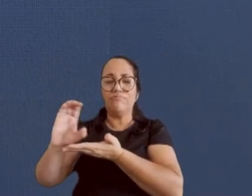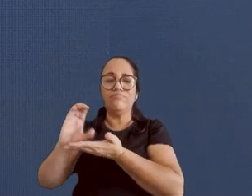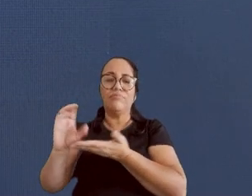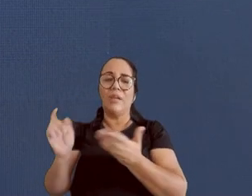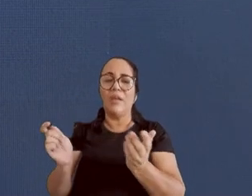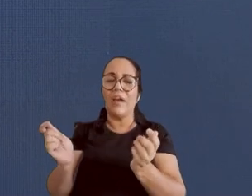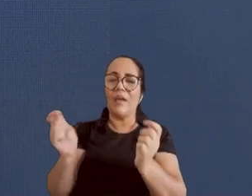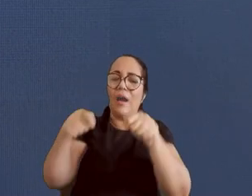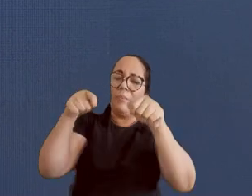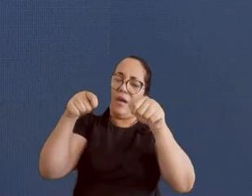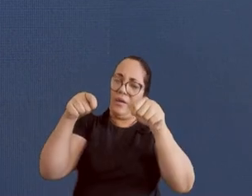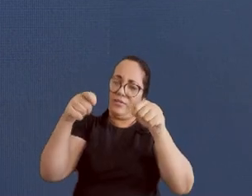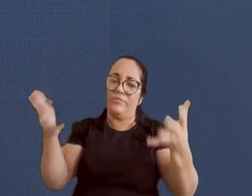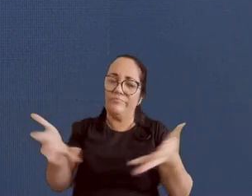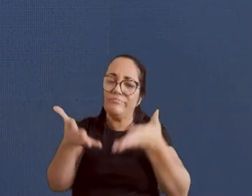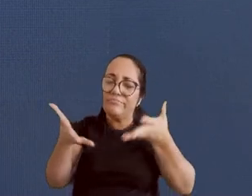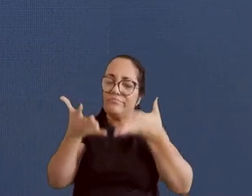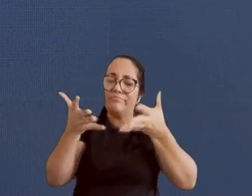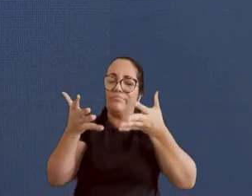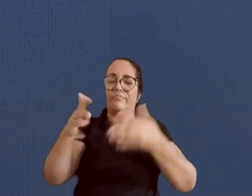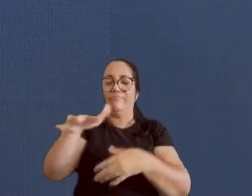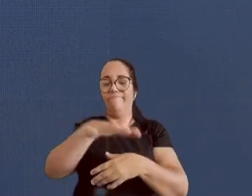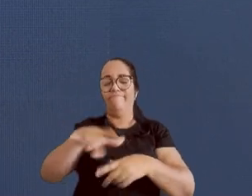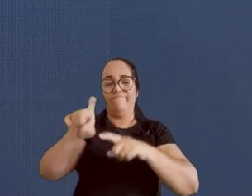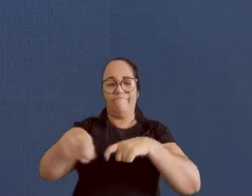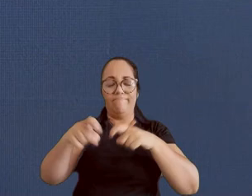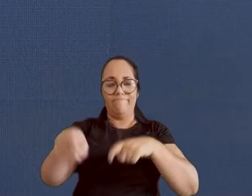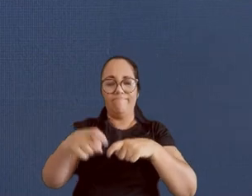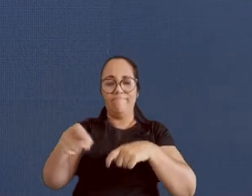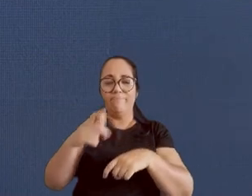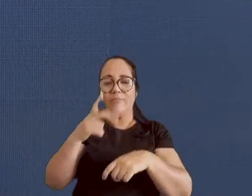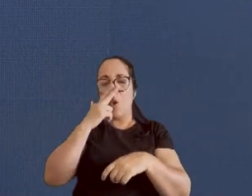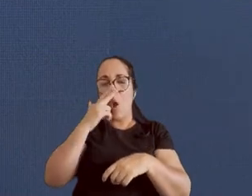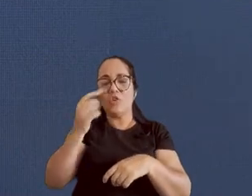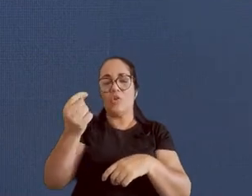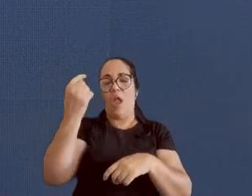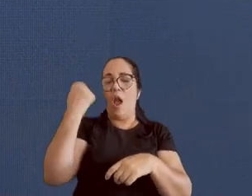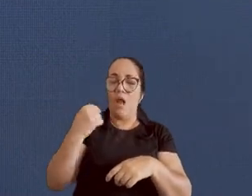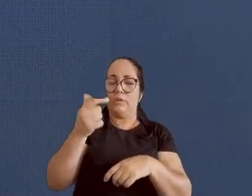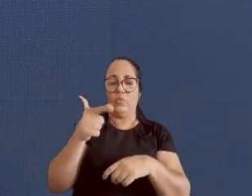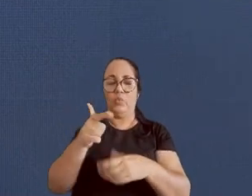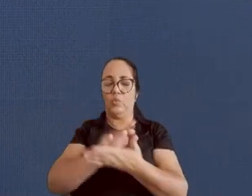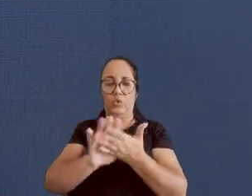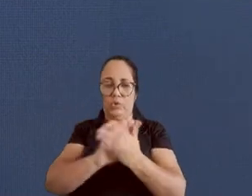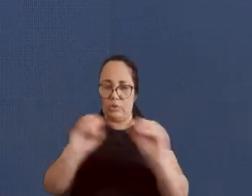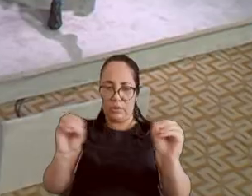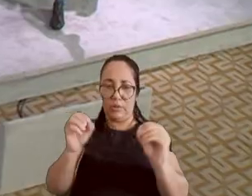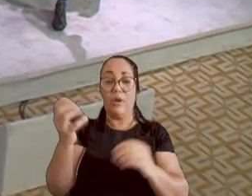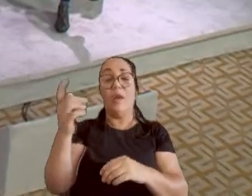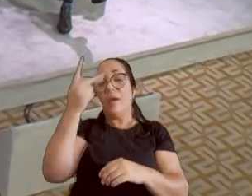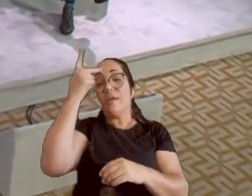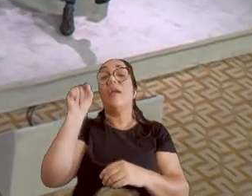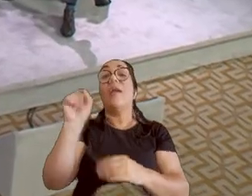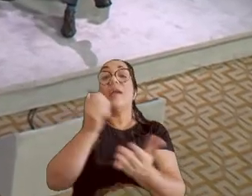eu creio não tem sido até pouco tempo atrás você quer começar a ficar à vontade